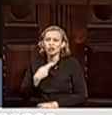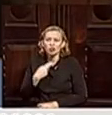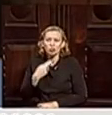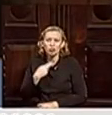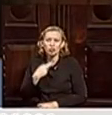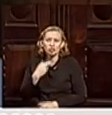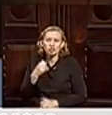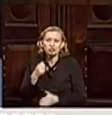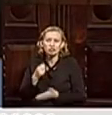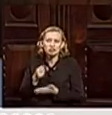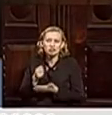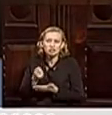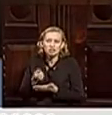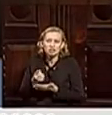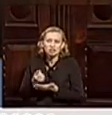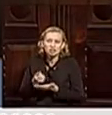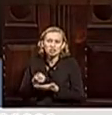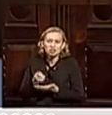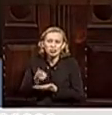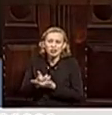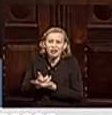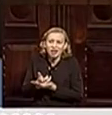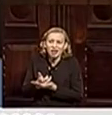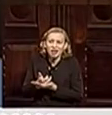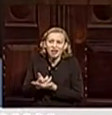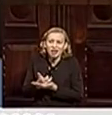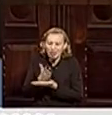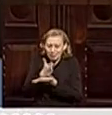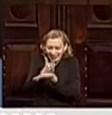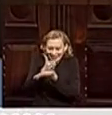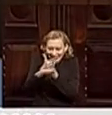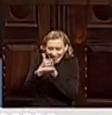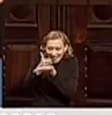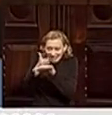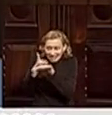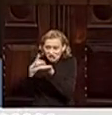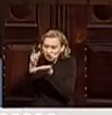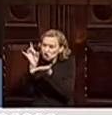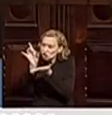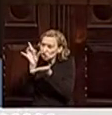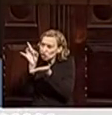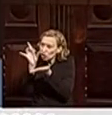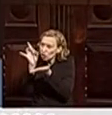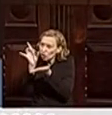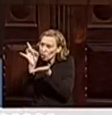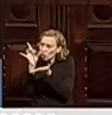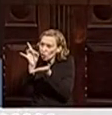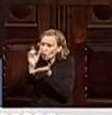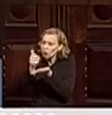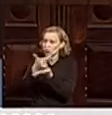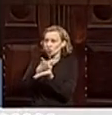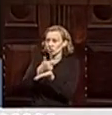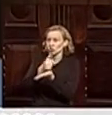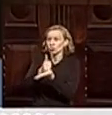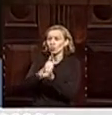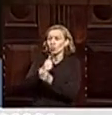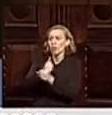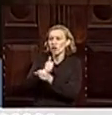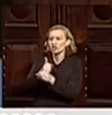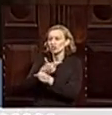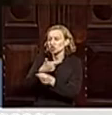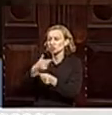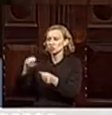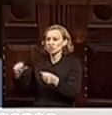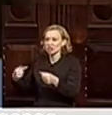gastar sequer metade do seu orçamento relacionado ao ano de 2017. Vamos terminar mais